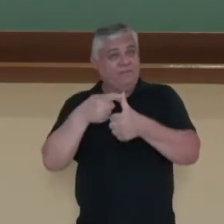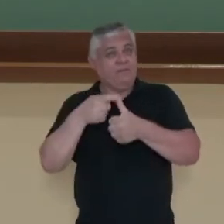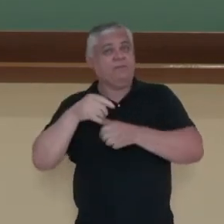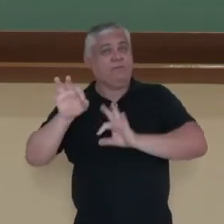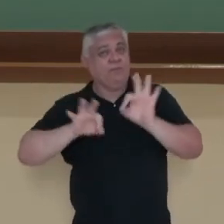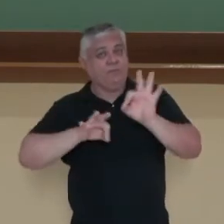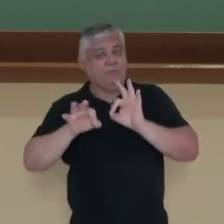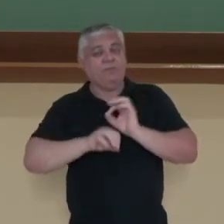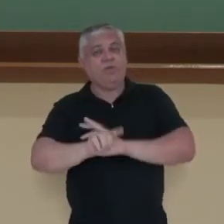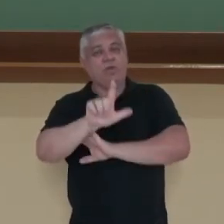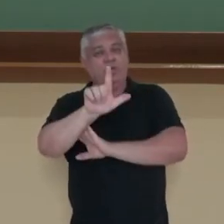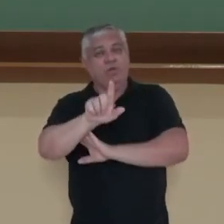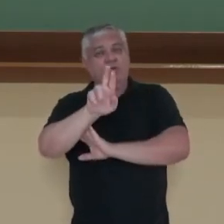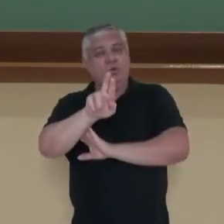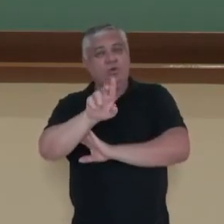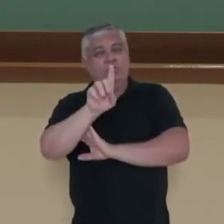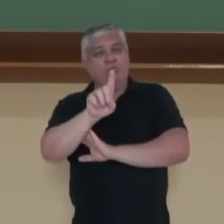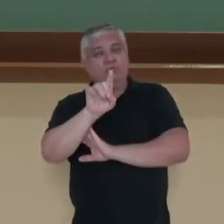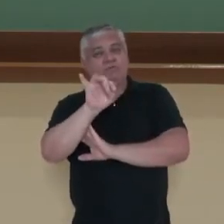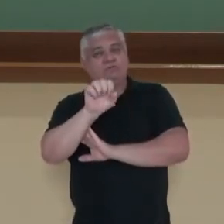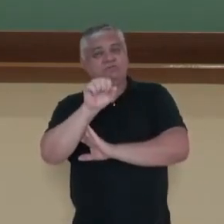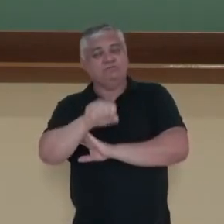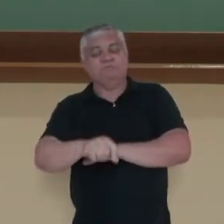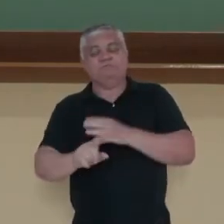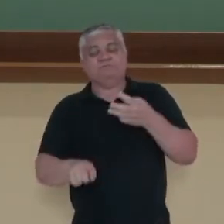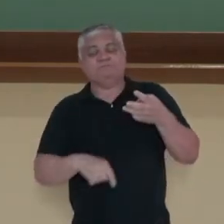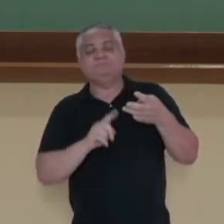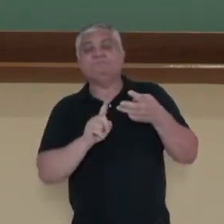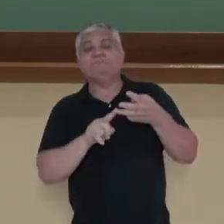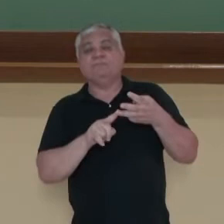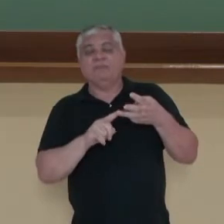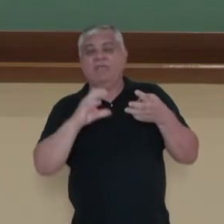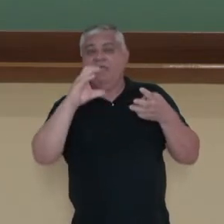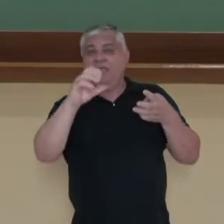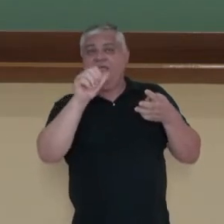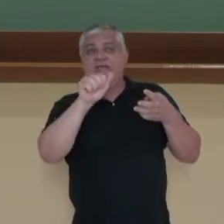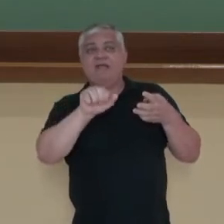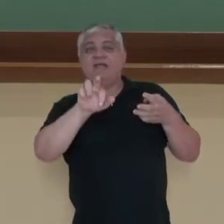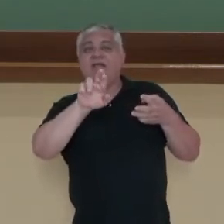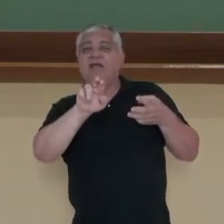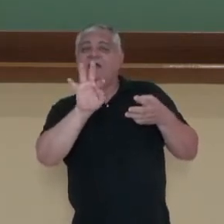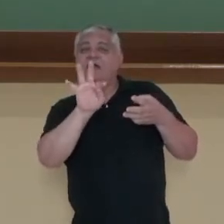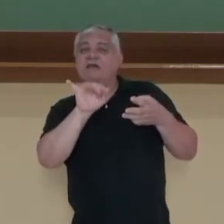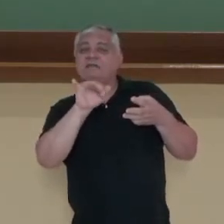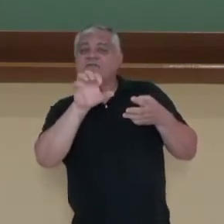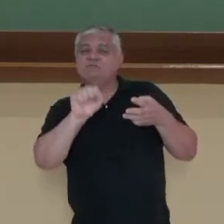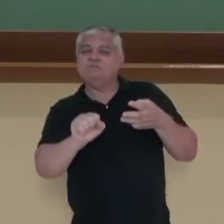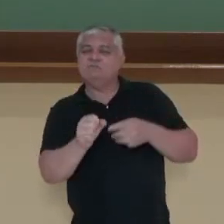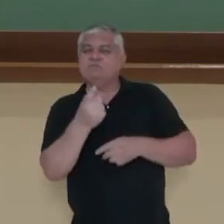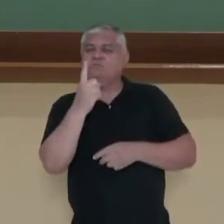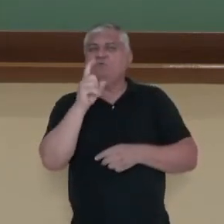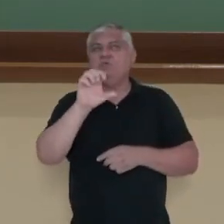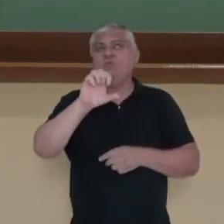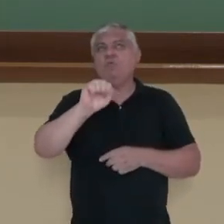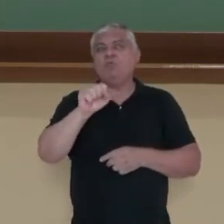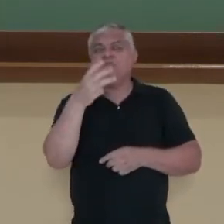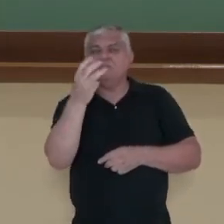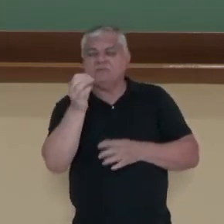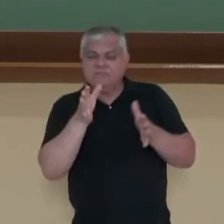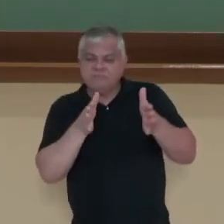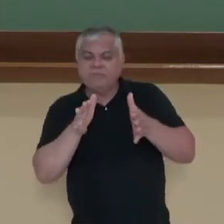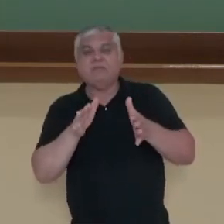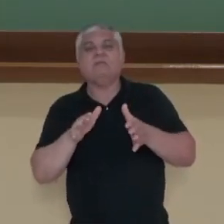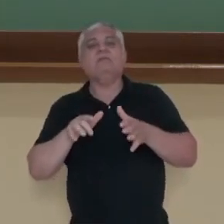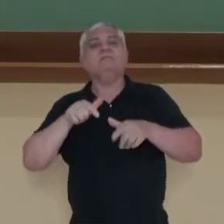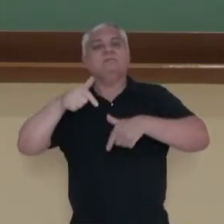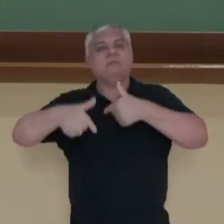organizado chamado de ludismo. No segundo momento a gente vai ter o cartismo, né? Em 1830, né, o movimento de